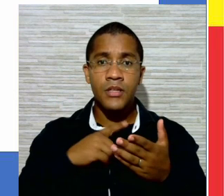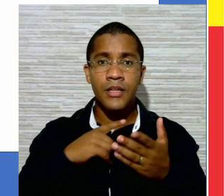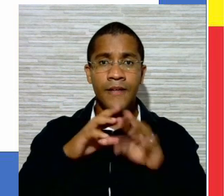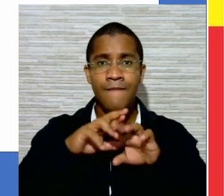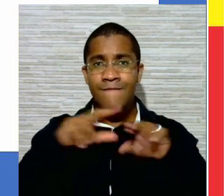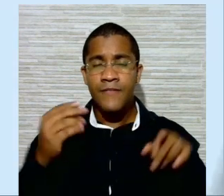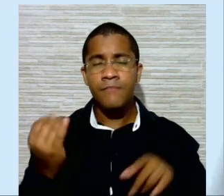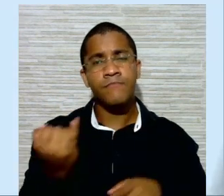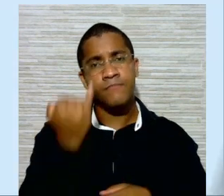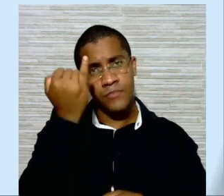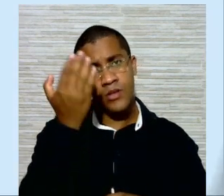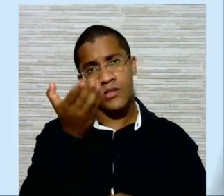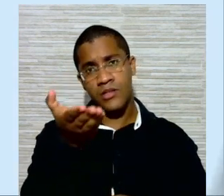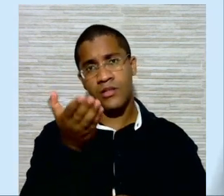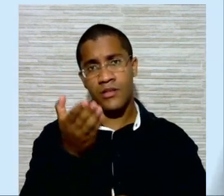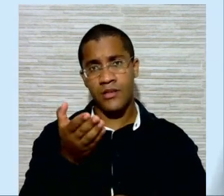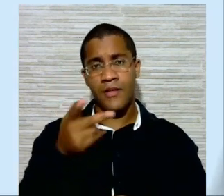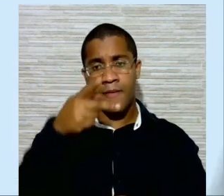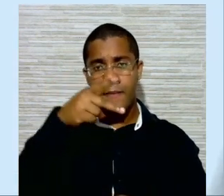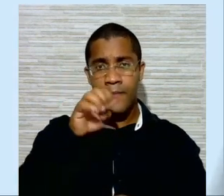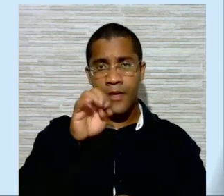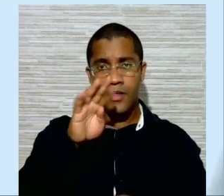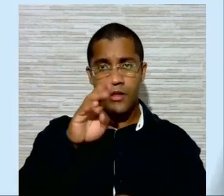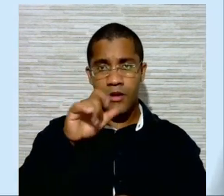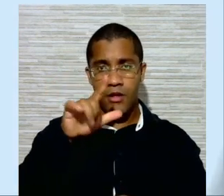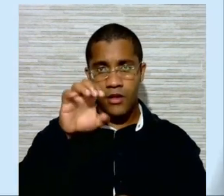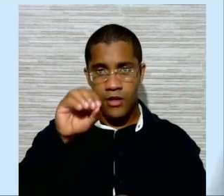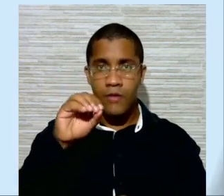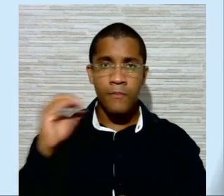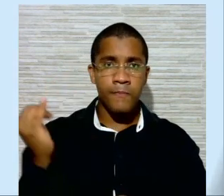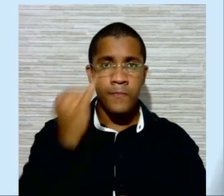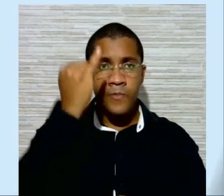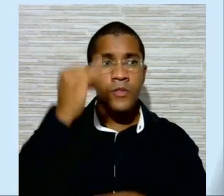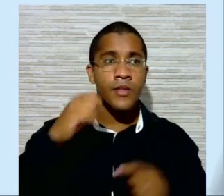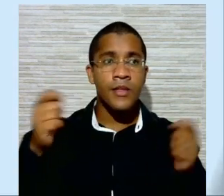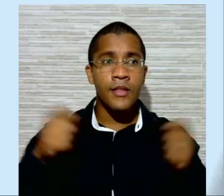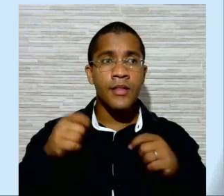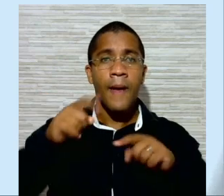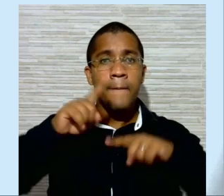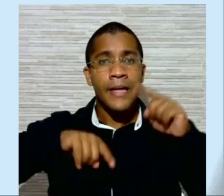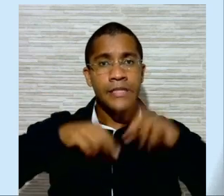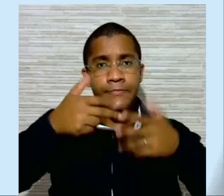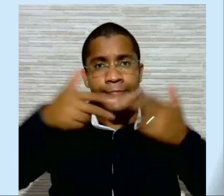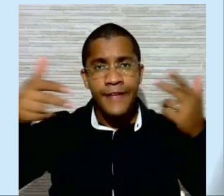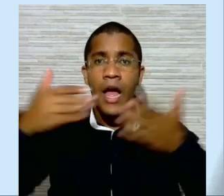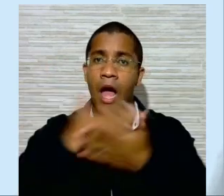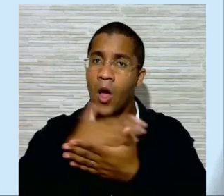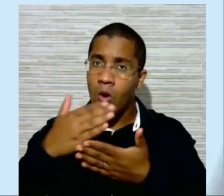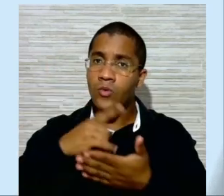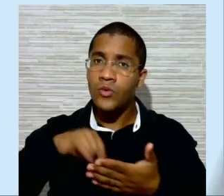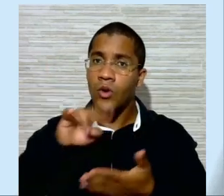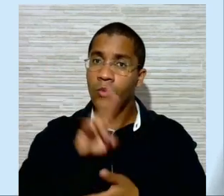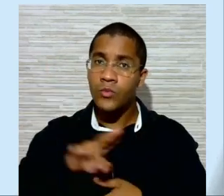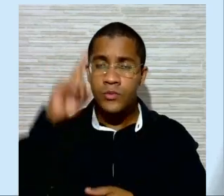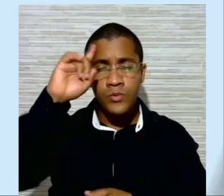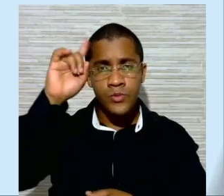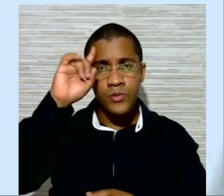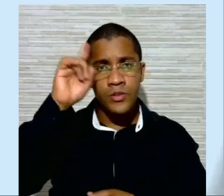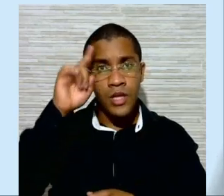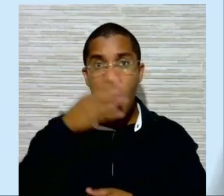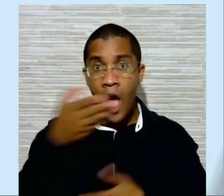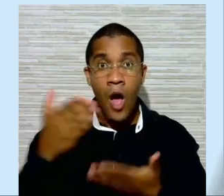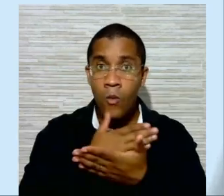que existe uma grande importância na extração do petróleo para alguns recursos que utilizamos no nosso dia a dia, tá? Recursos